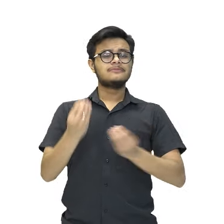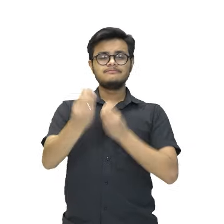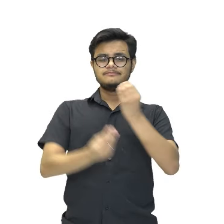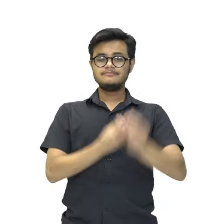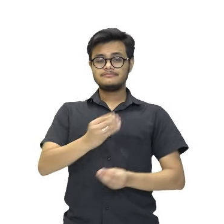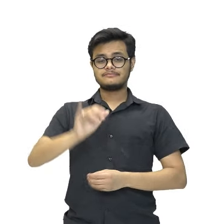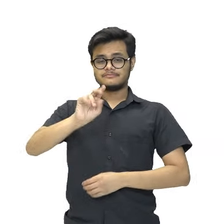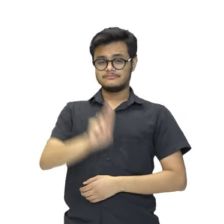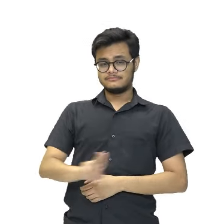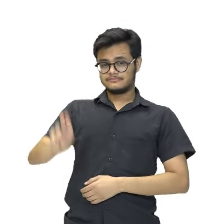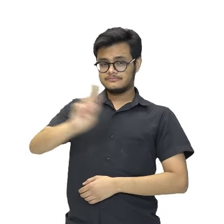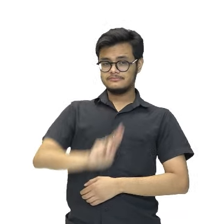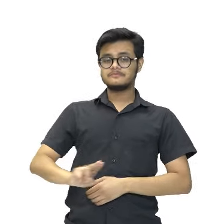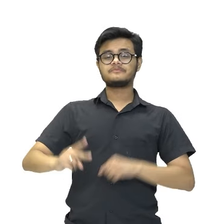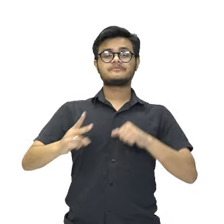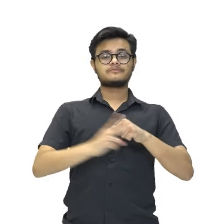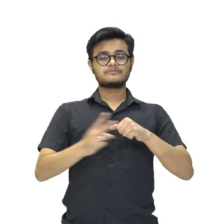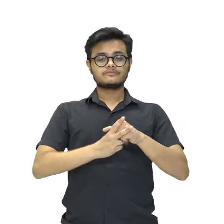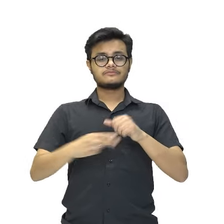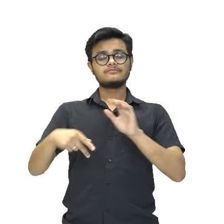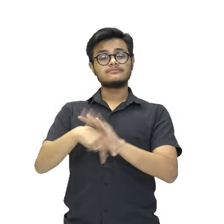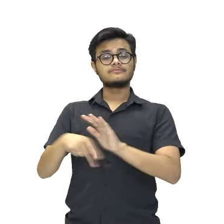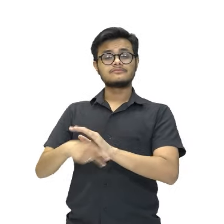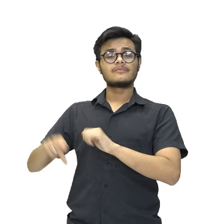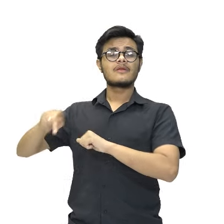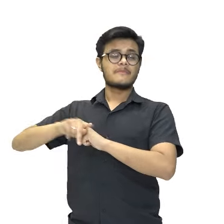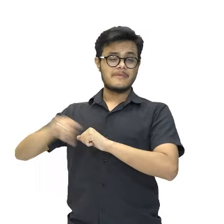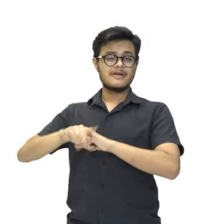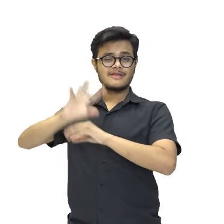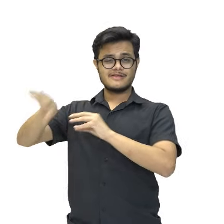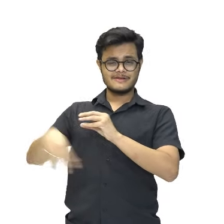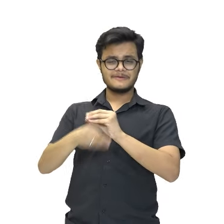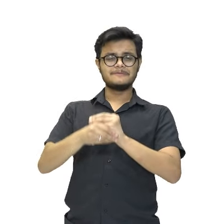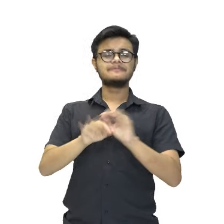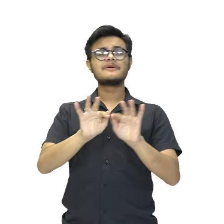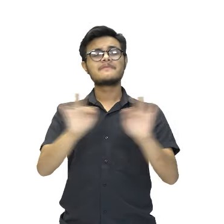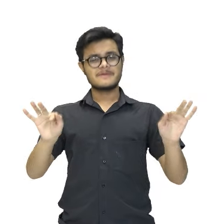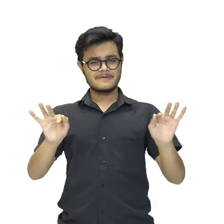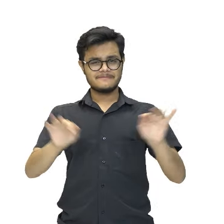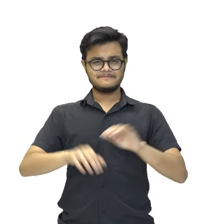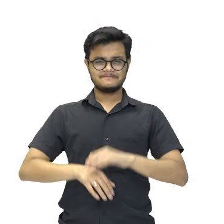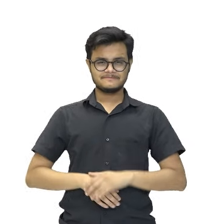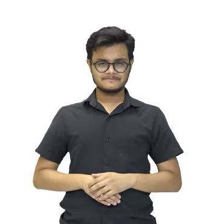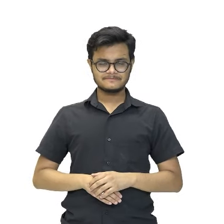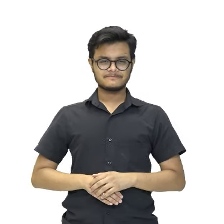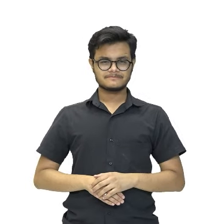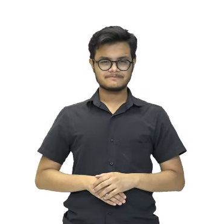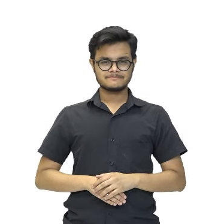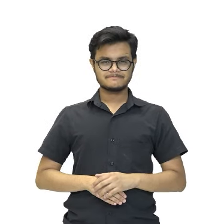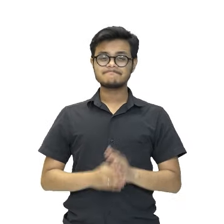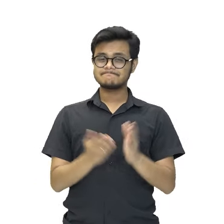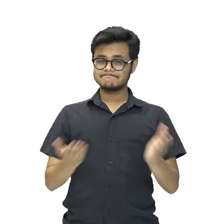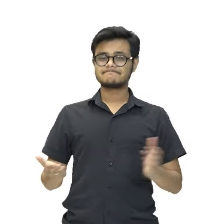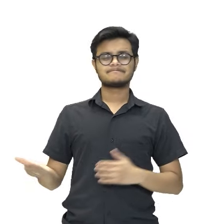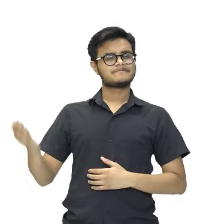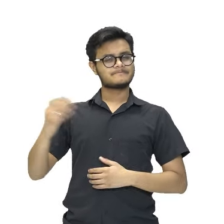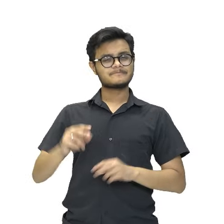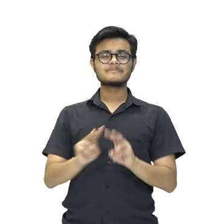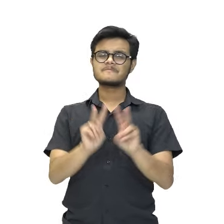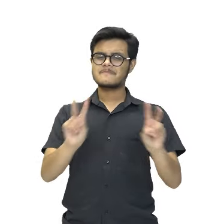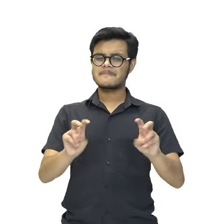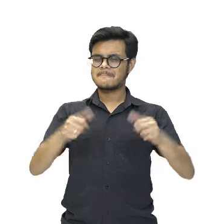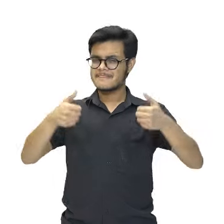objeto verbos quanto a predicação e complementos então tendo